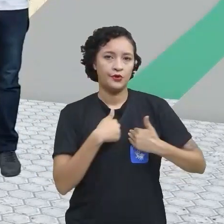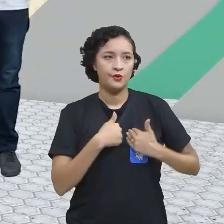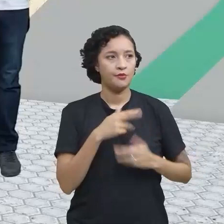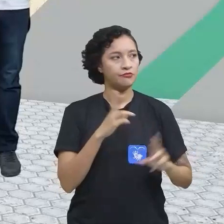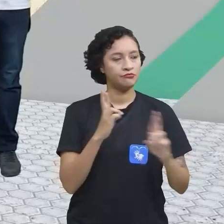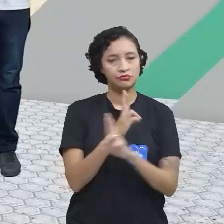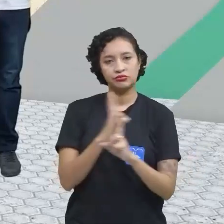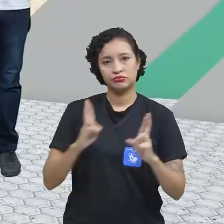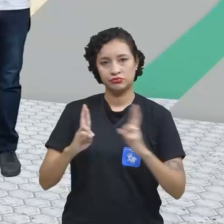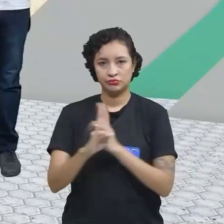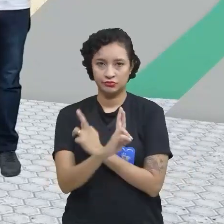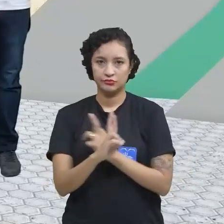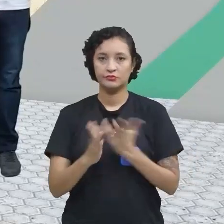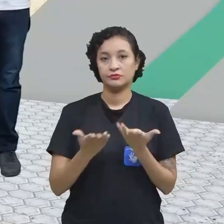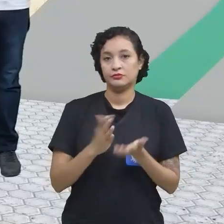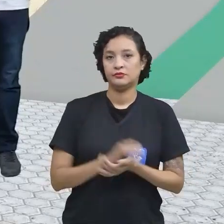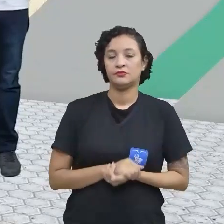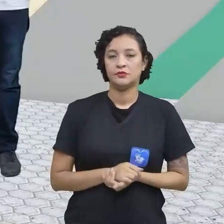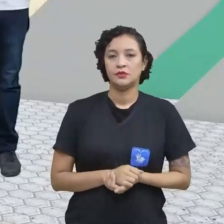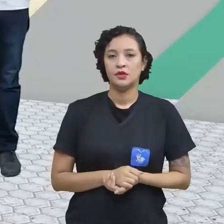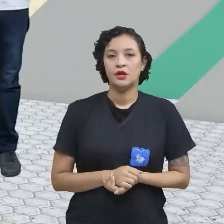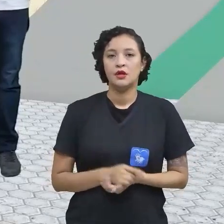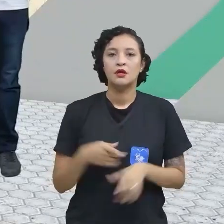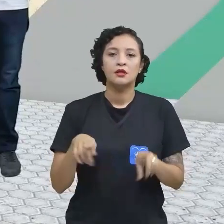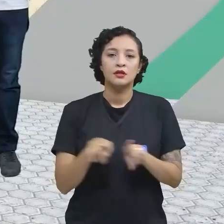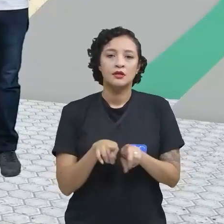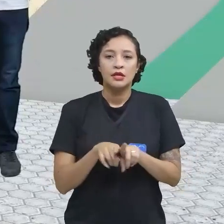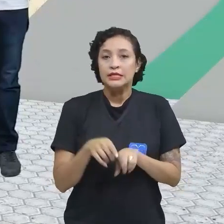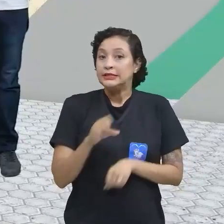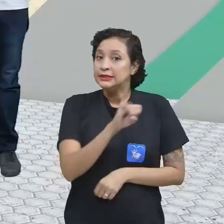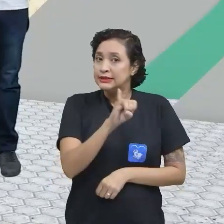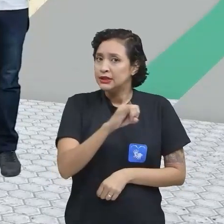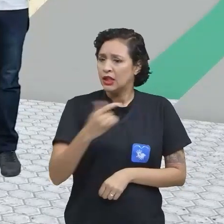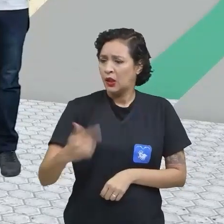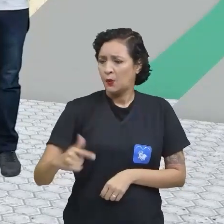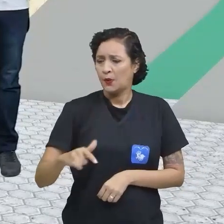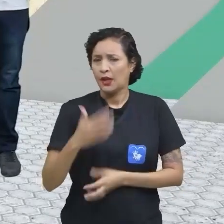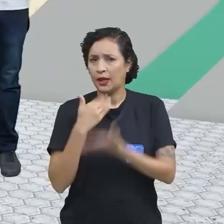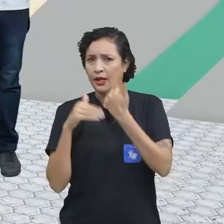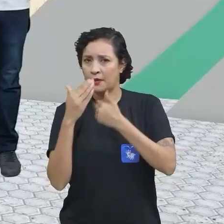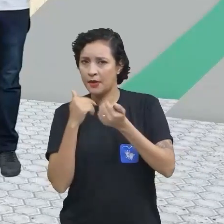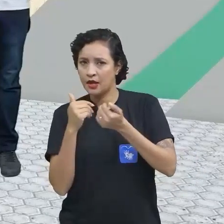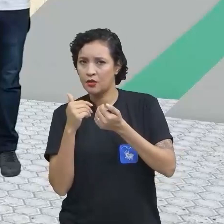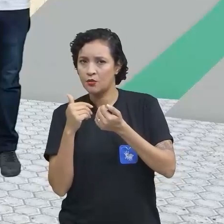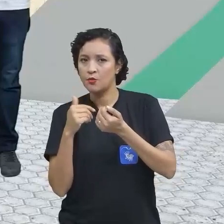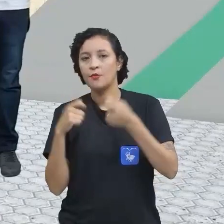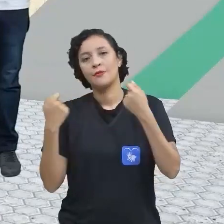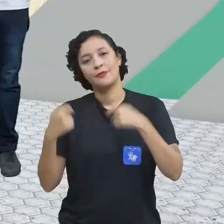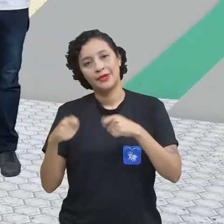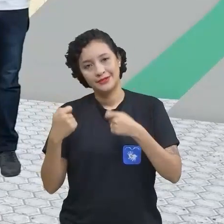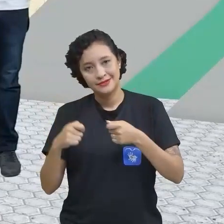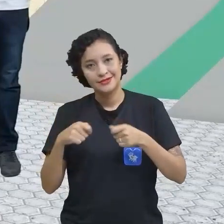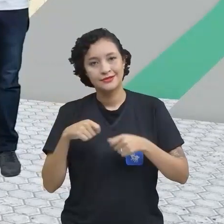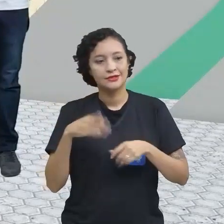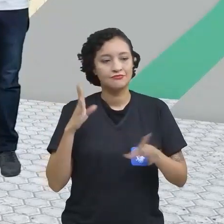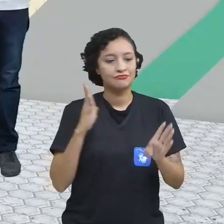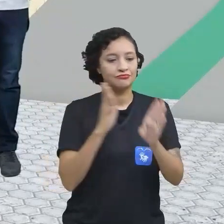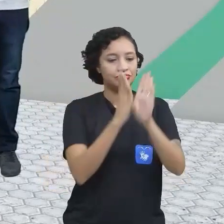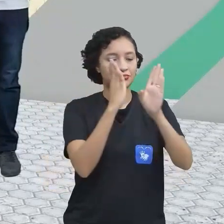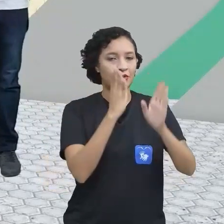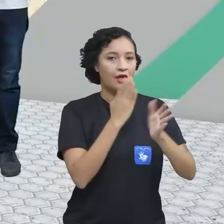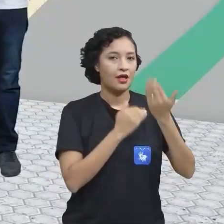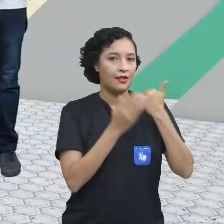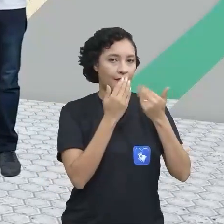pode ser alimento ou então ser o predador, aquele que busca o alimento. Então, ele precisa